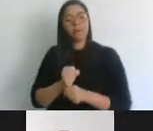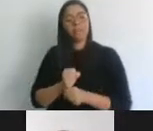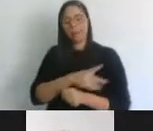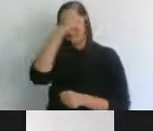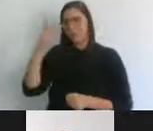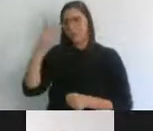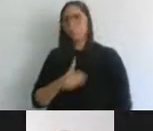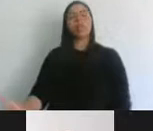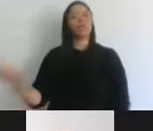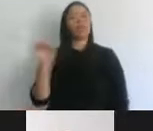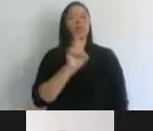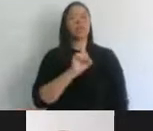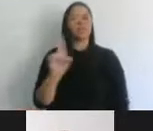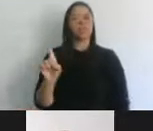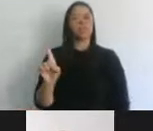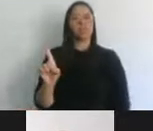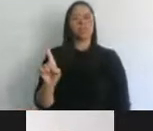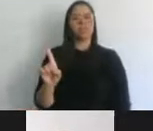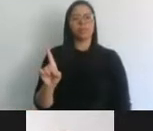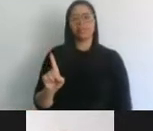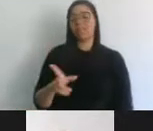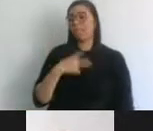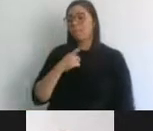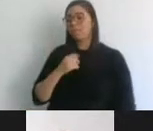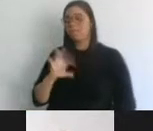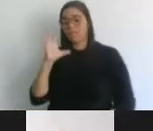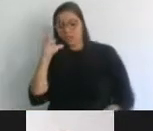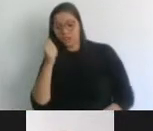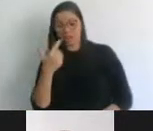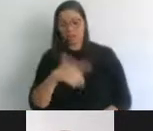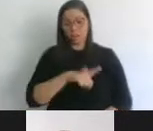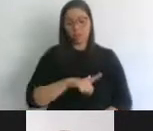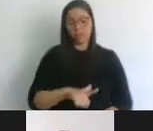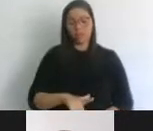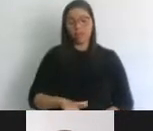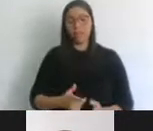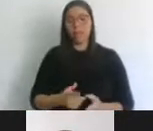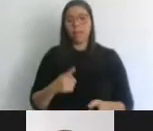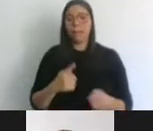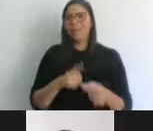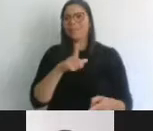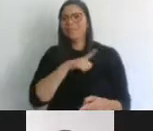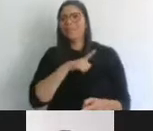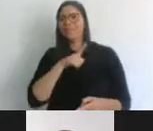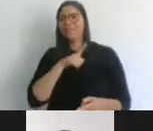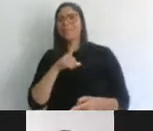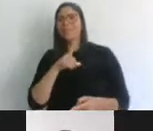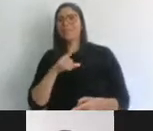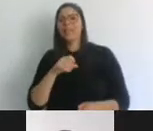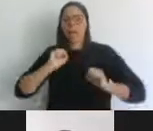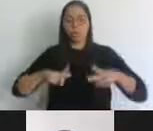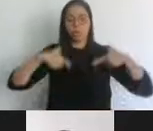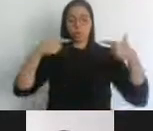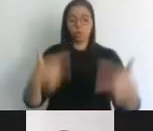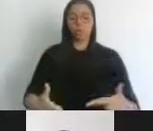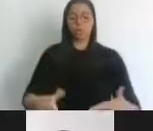disse não para esse cara não vamos achar que não houve resistência e quando houve resistência houve um processo de luta para